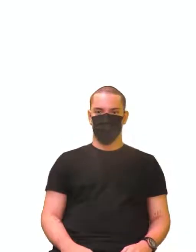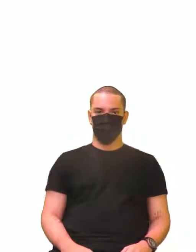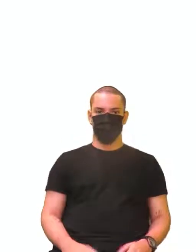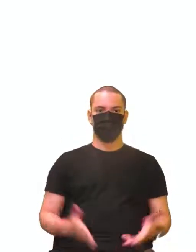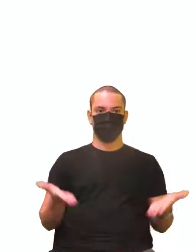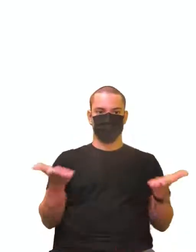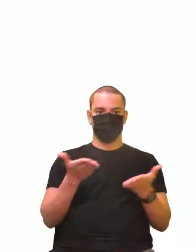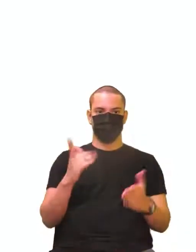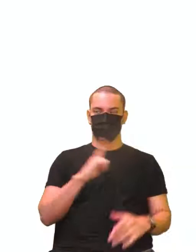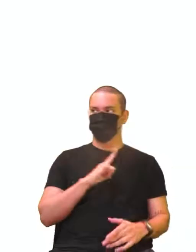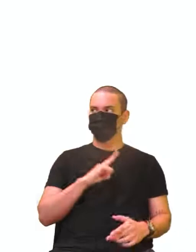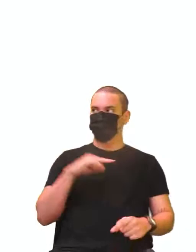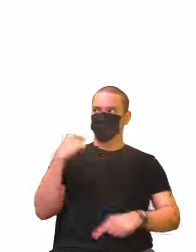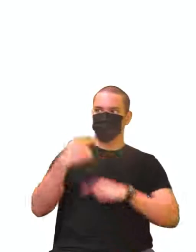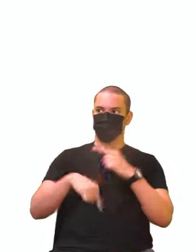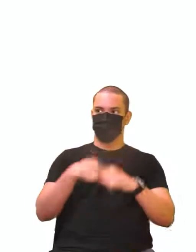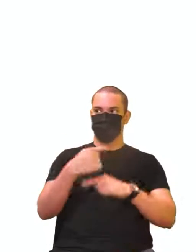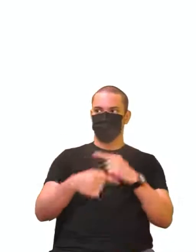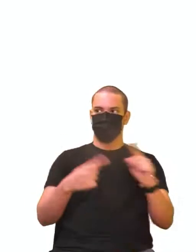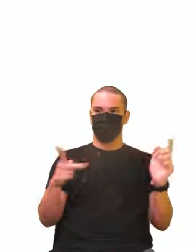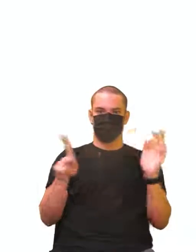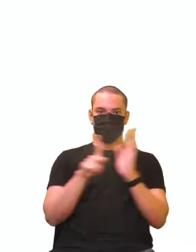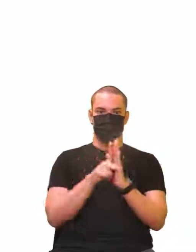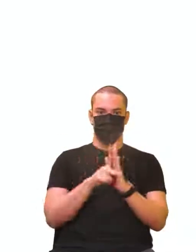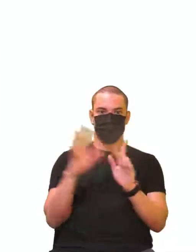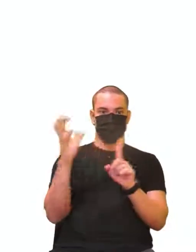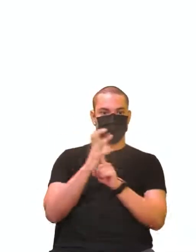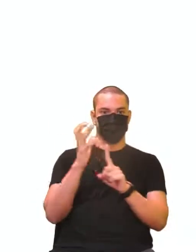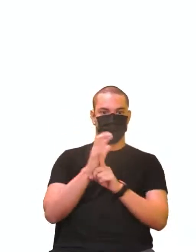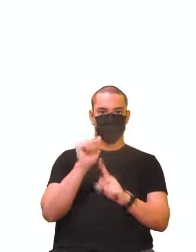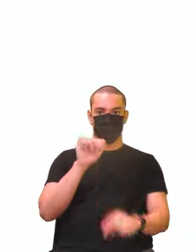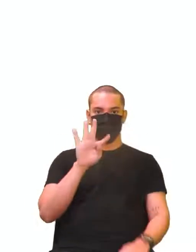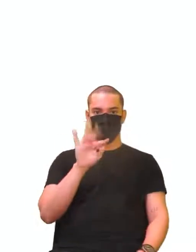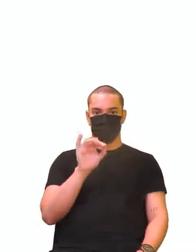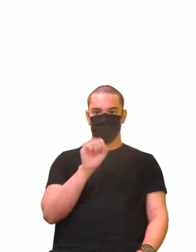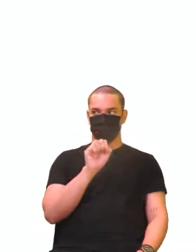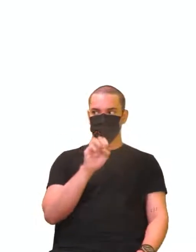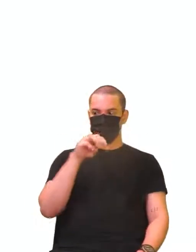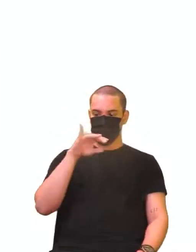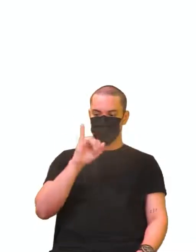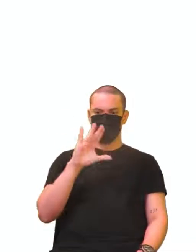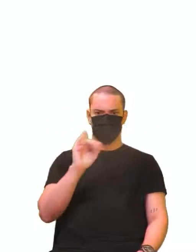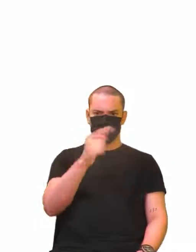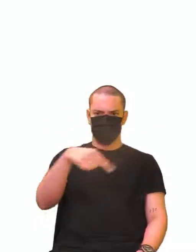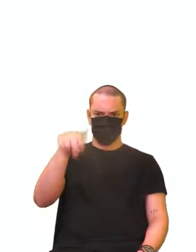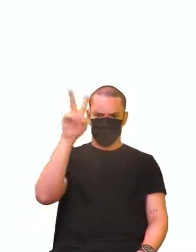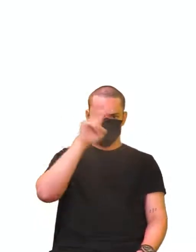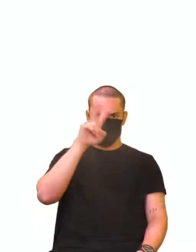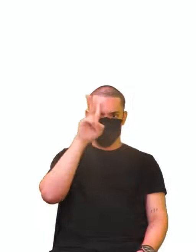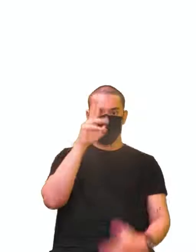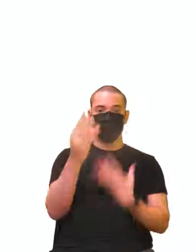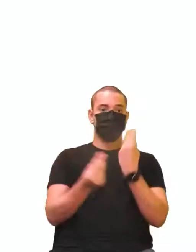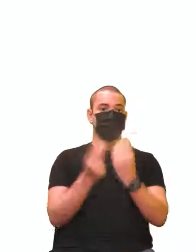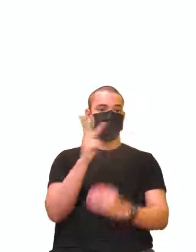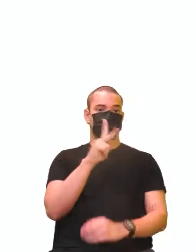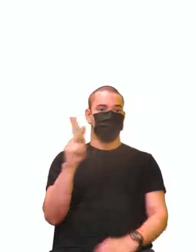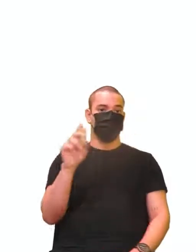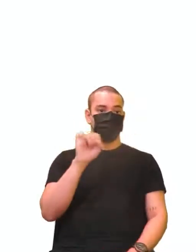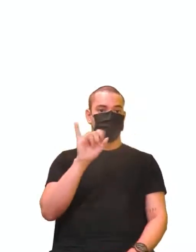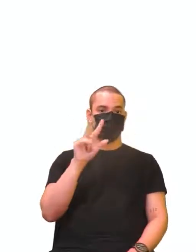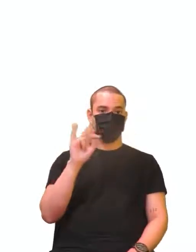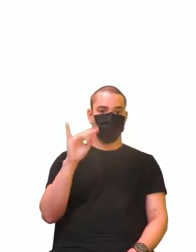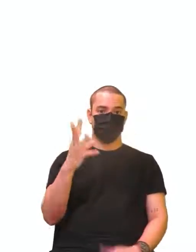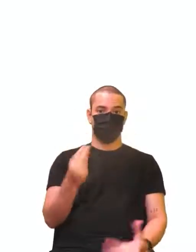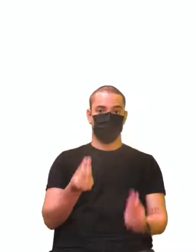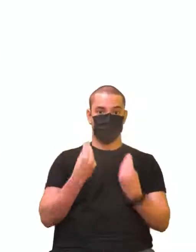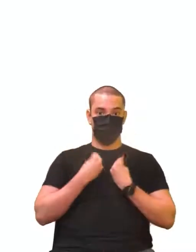Agora a gente tem a herança autossômica influenciada pelo sexo. Você lembra? O professor Silvinho trouxe pra gente essa informação